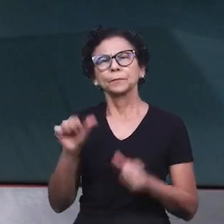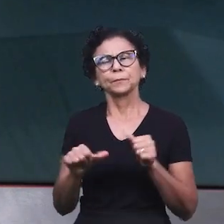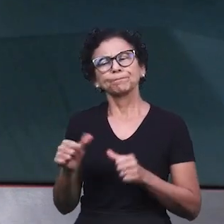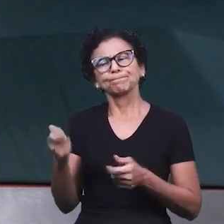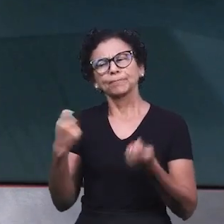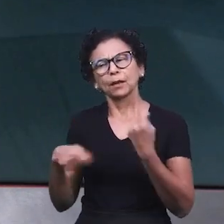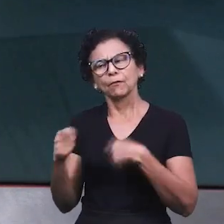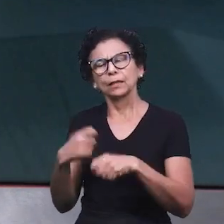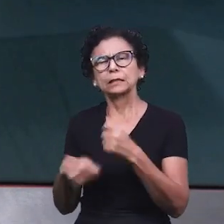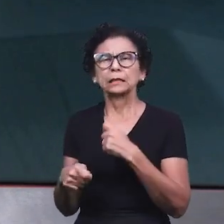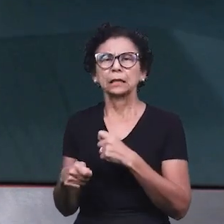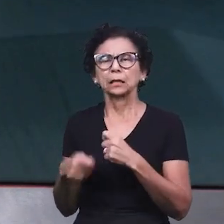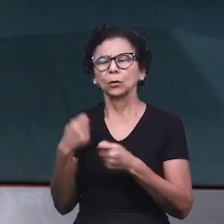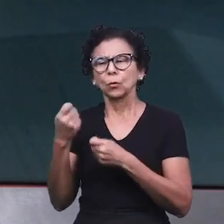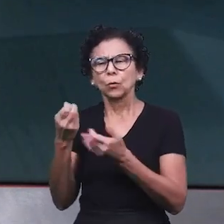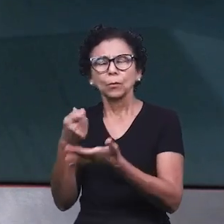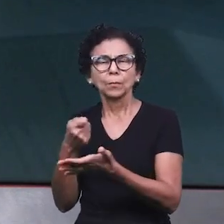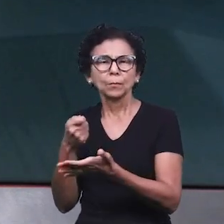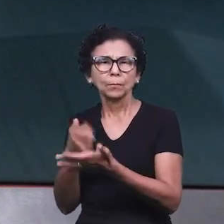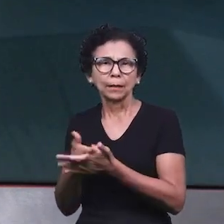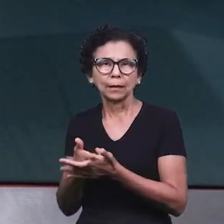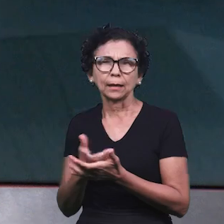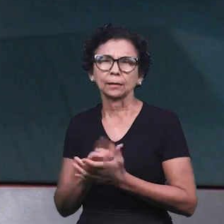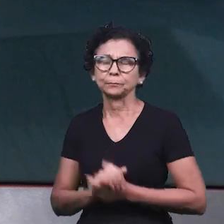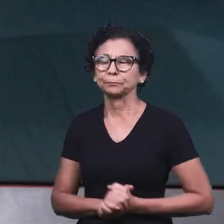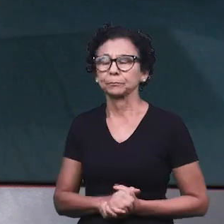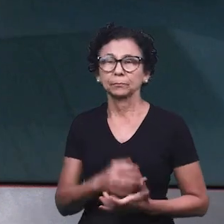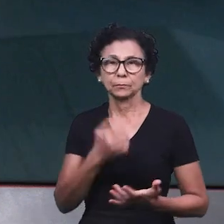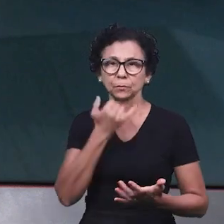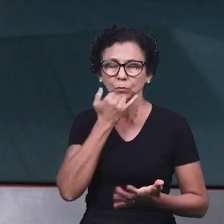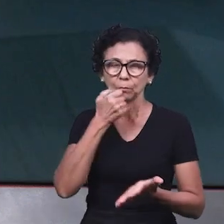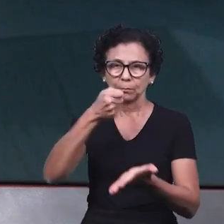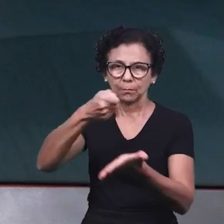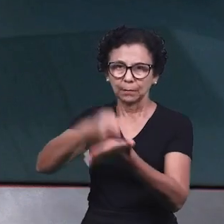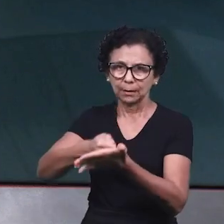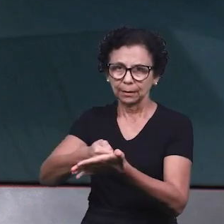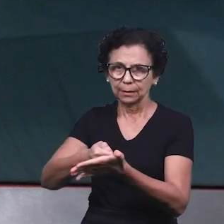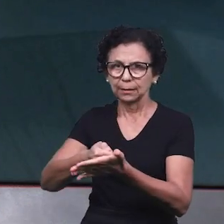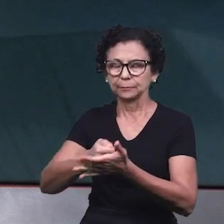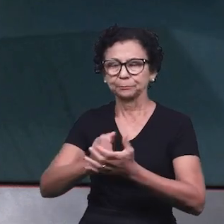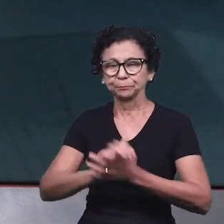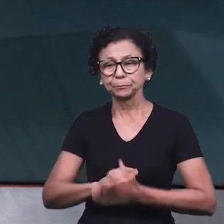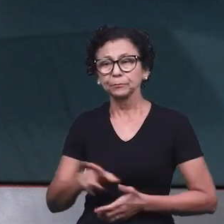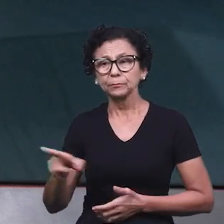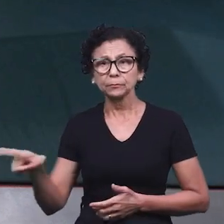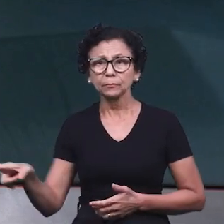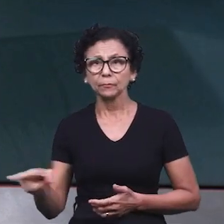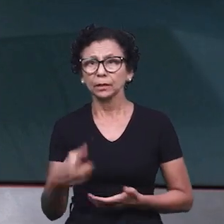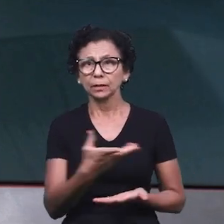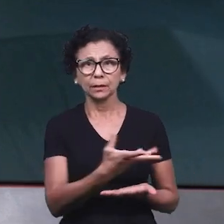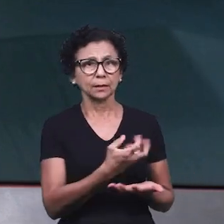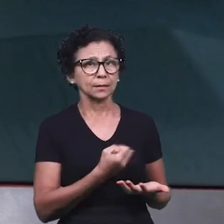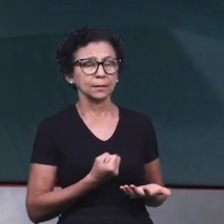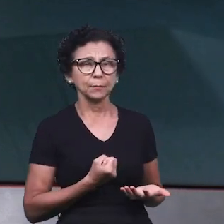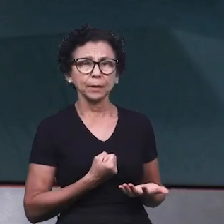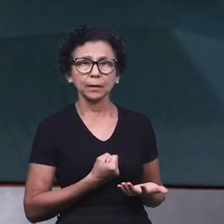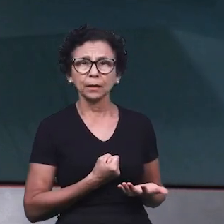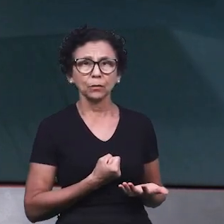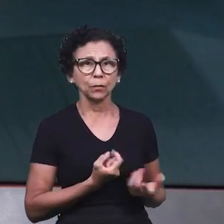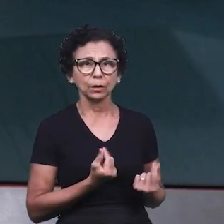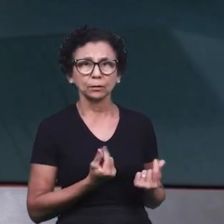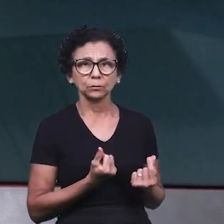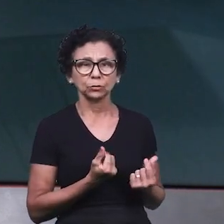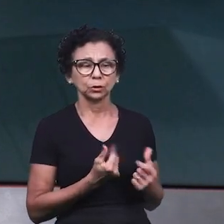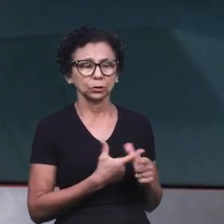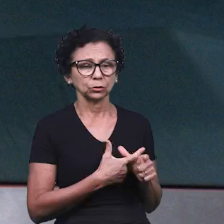renegociação, ele pode ser contratado pelo credor, querendo receber aquele valor que ele acha